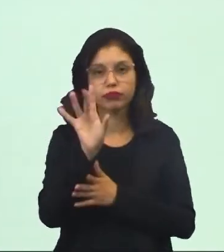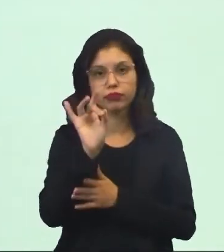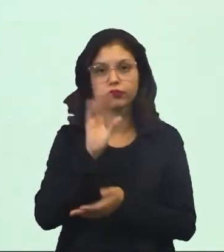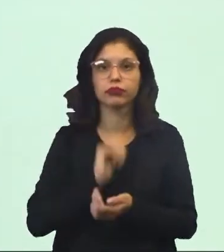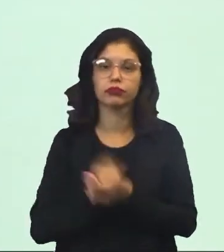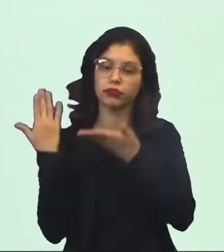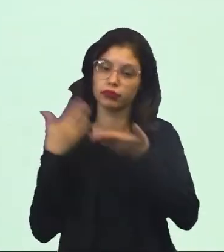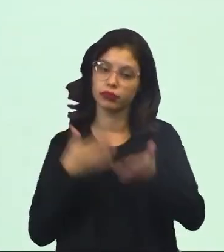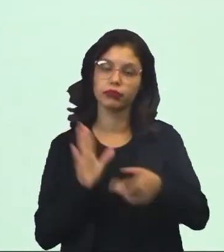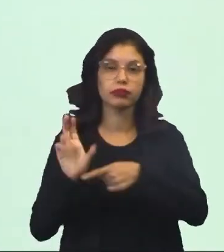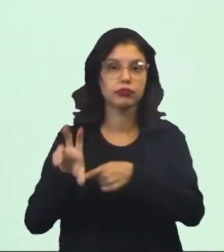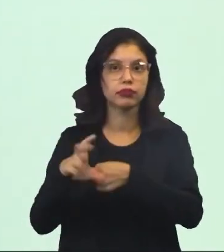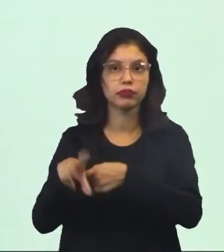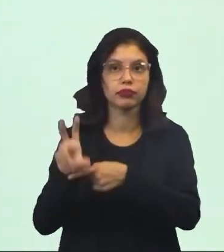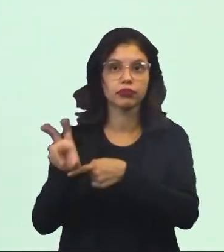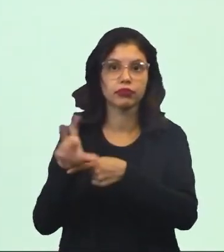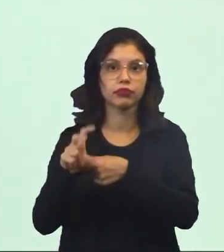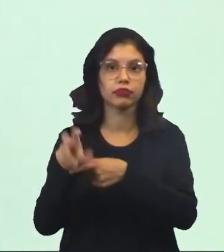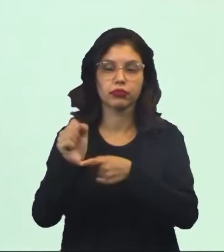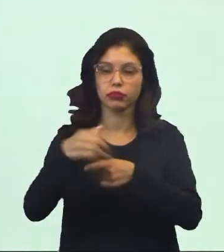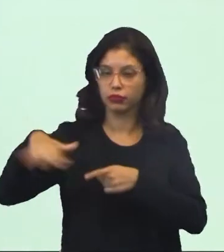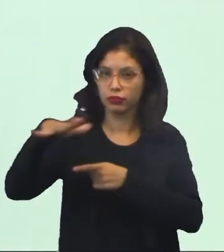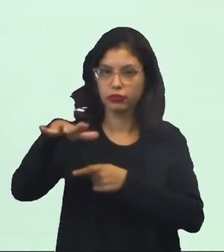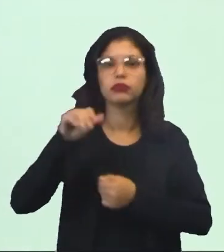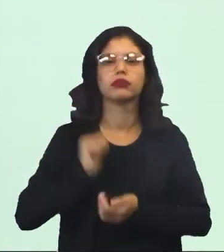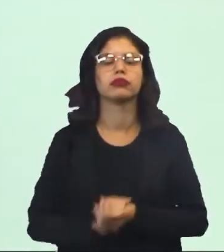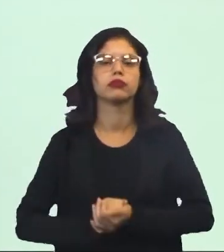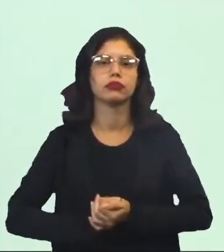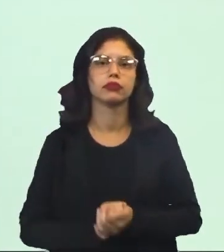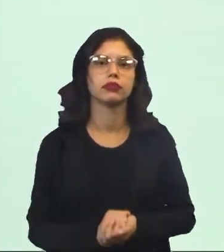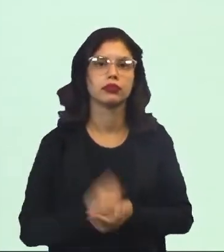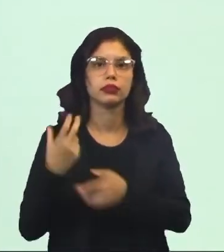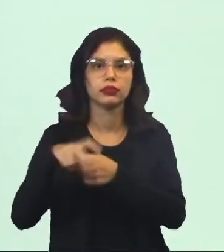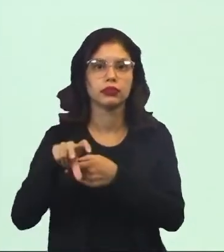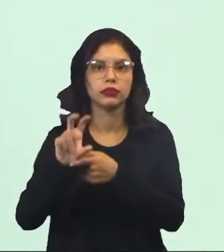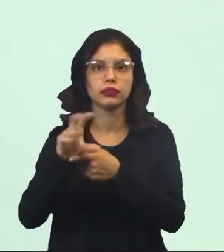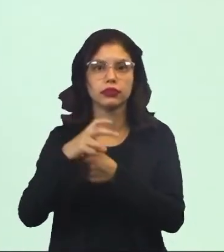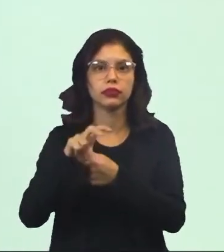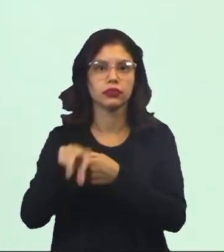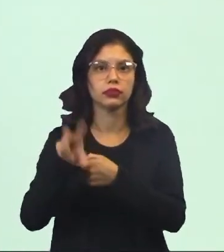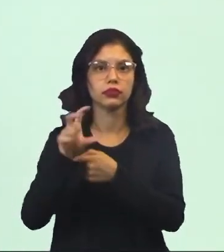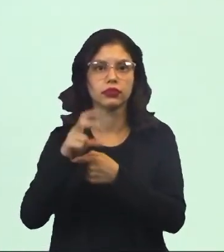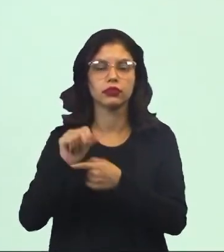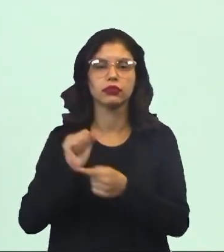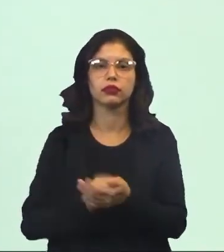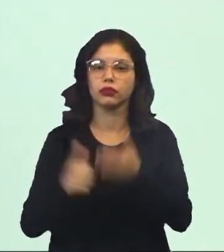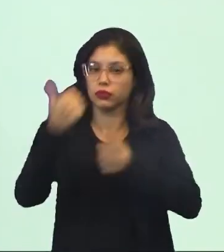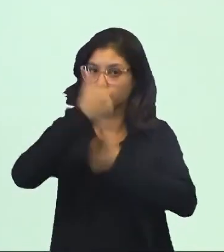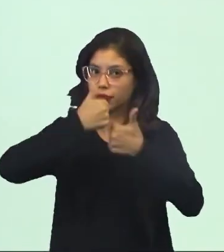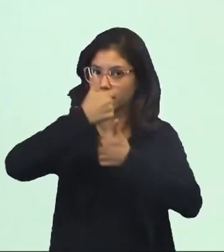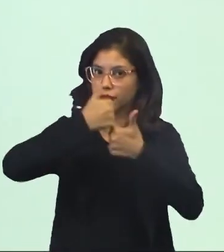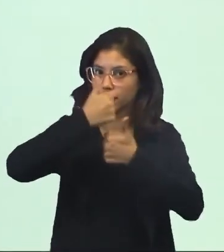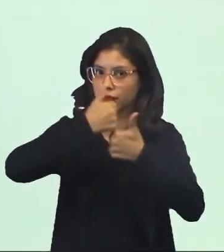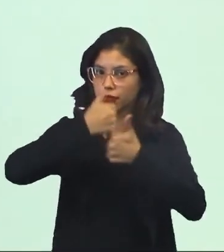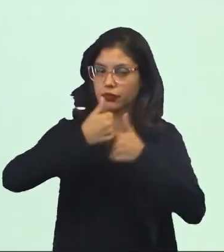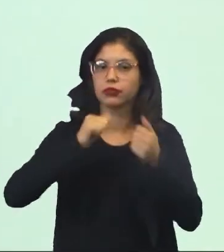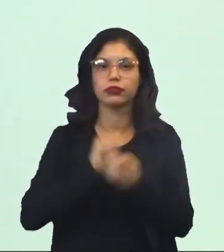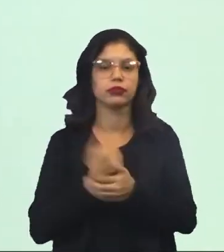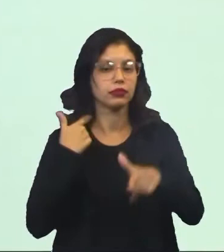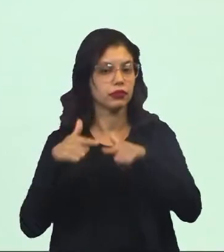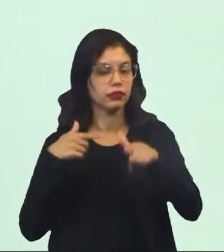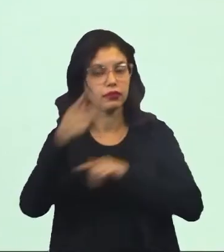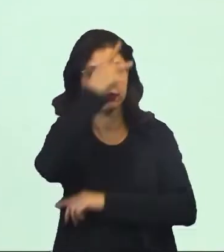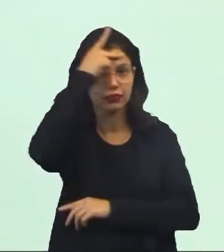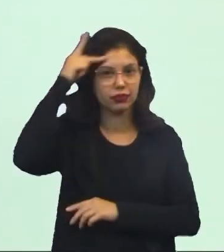que a chegada de máquinas no campo. Isso mesmo. E máquinas essas que vão estar substituindo o